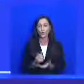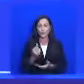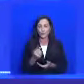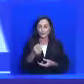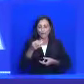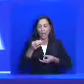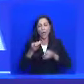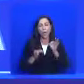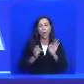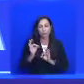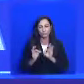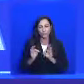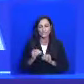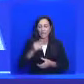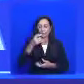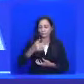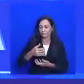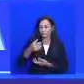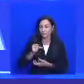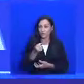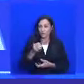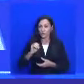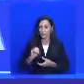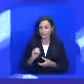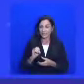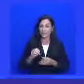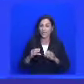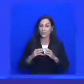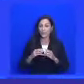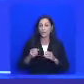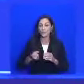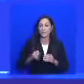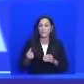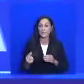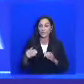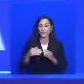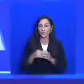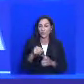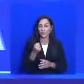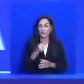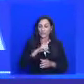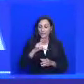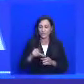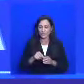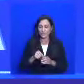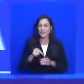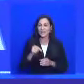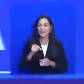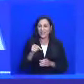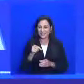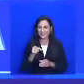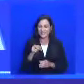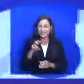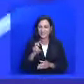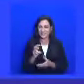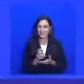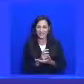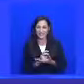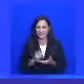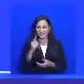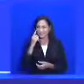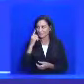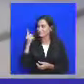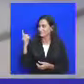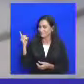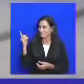número 1 está preparado, o suporte está carregado com 80 bolas numeradas de 0 a 80 e deste globo sortearemos as 5 dezenas